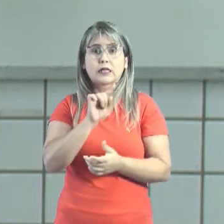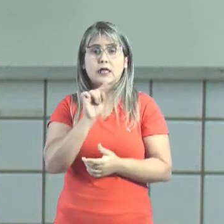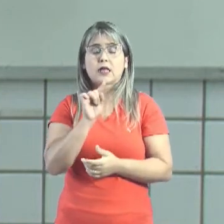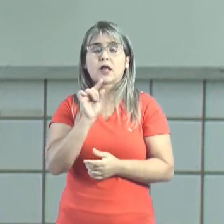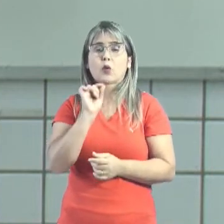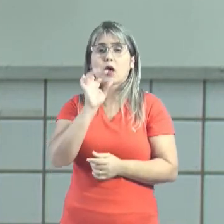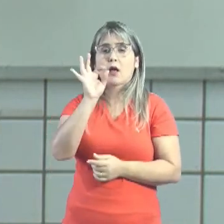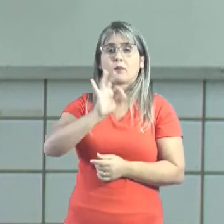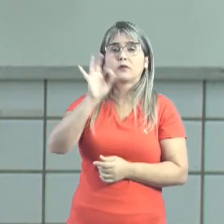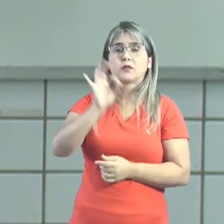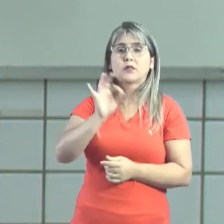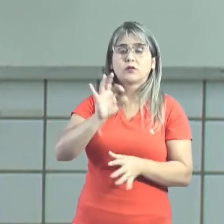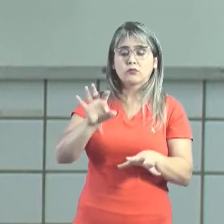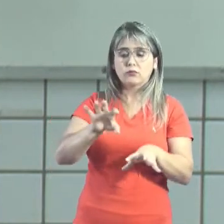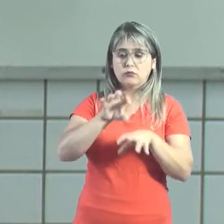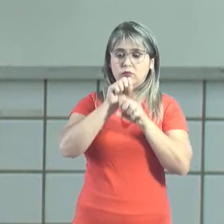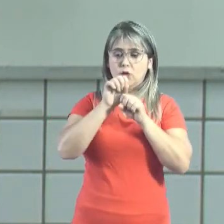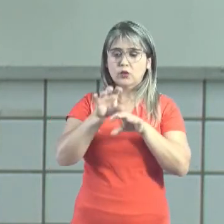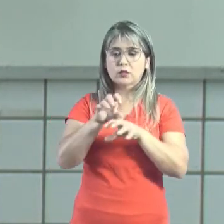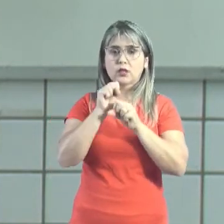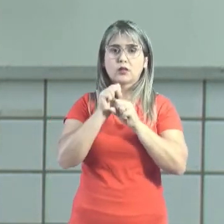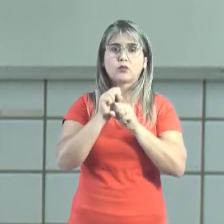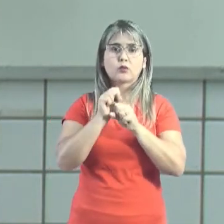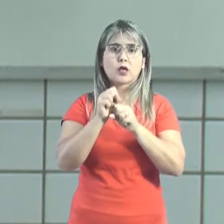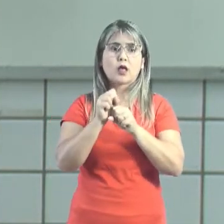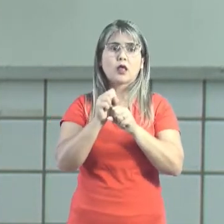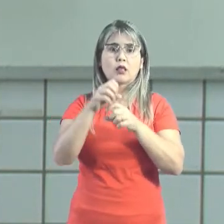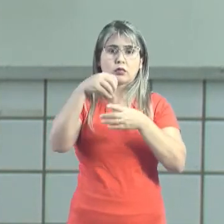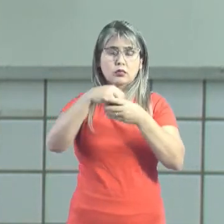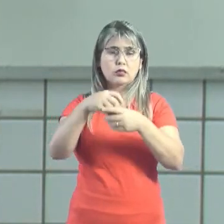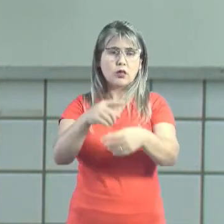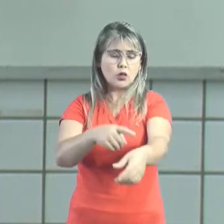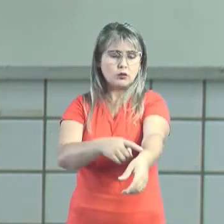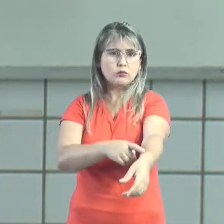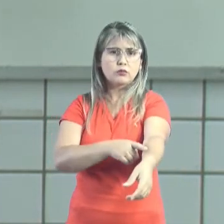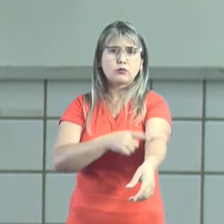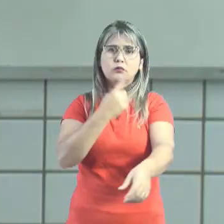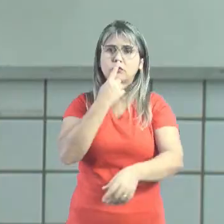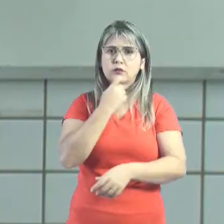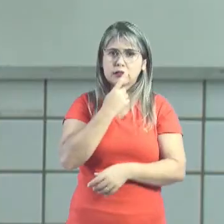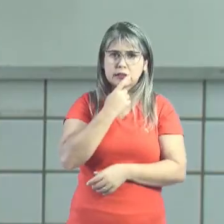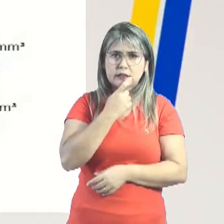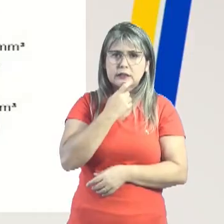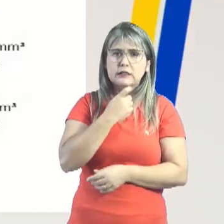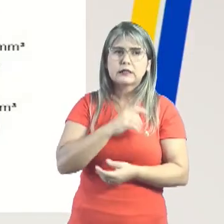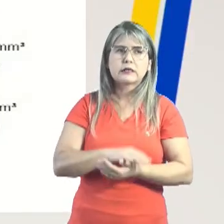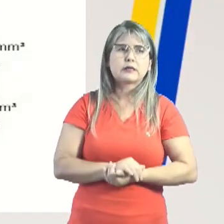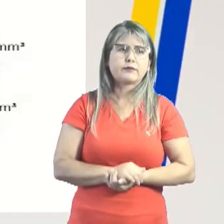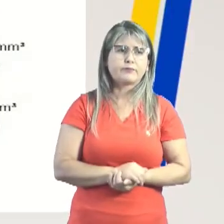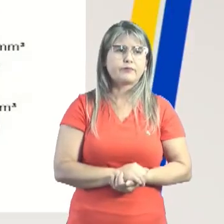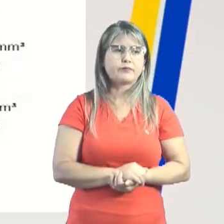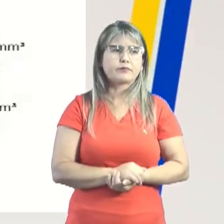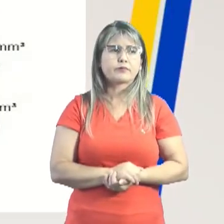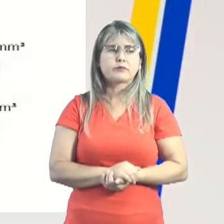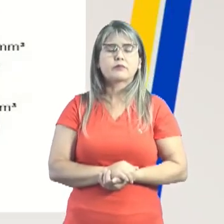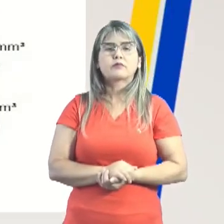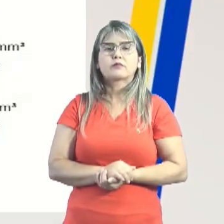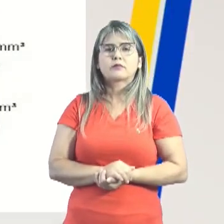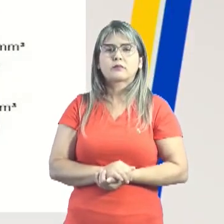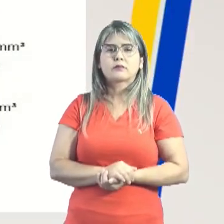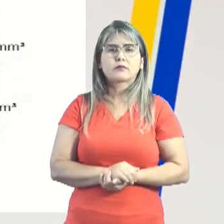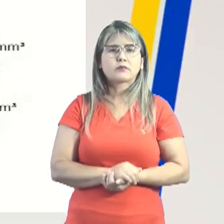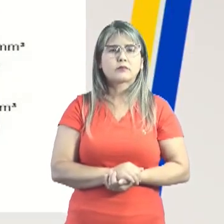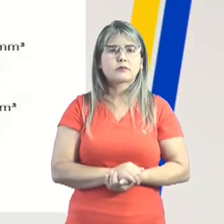O leucograma aqui, ele serve como parâmetro para o médico saber como estão os seus